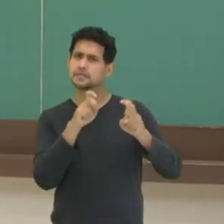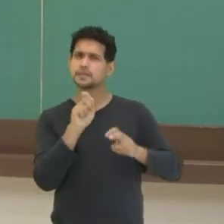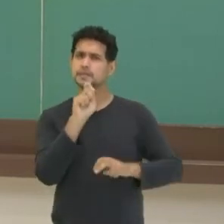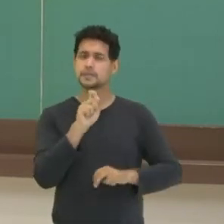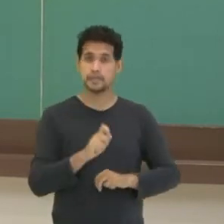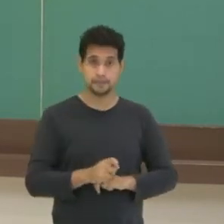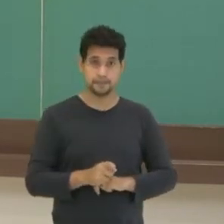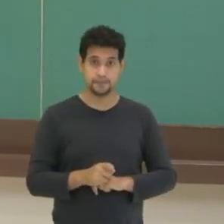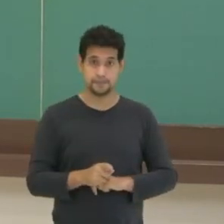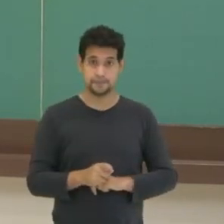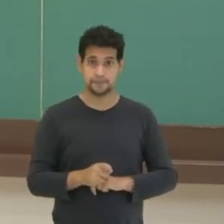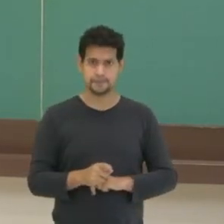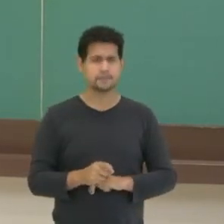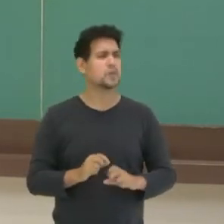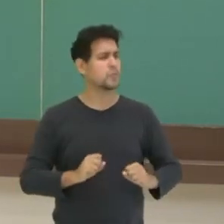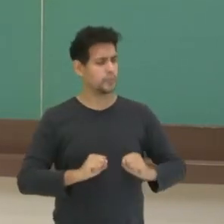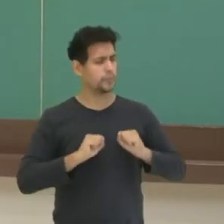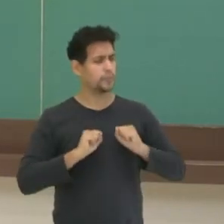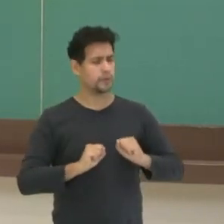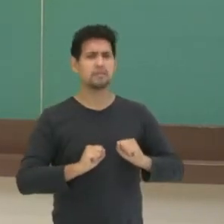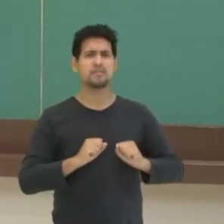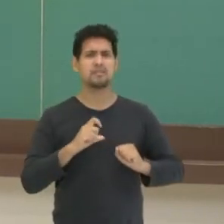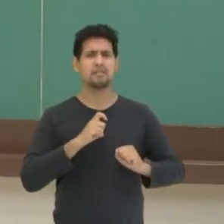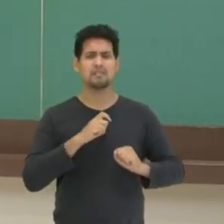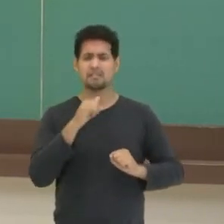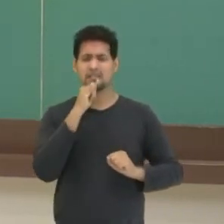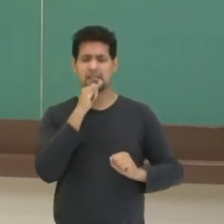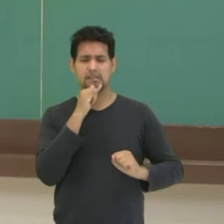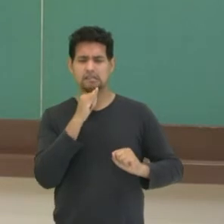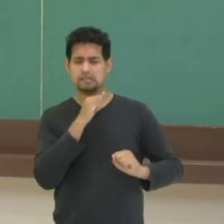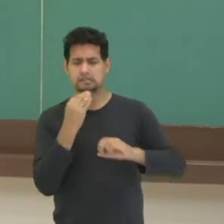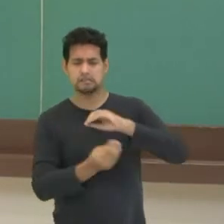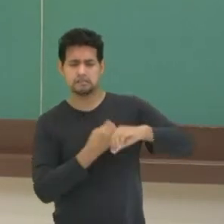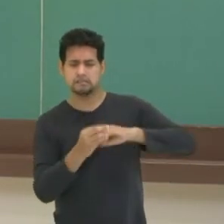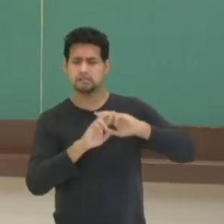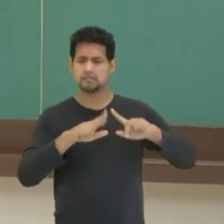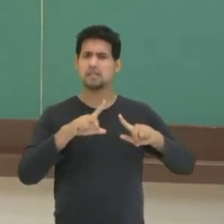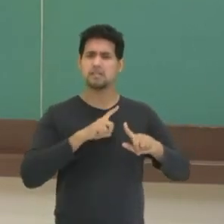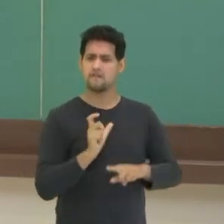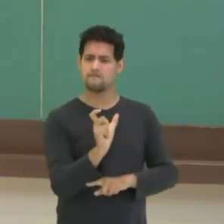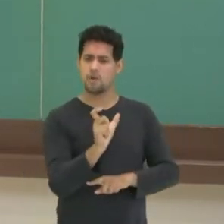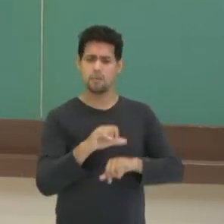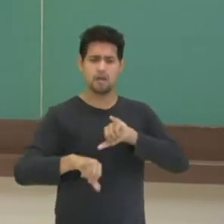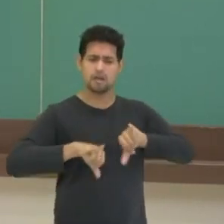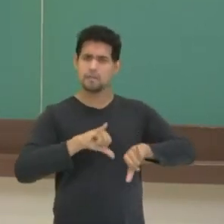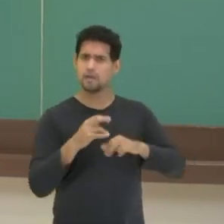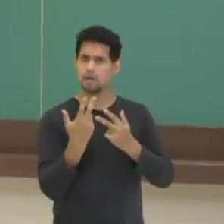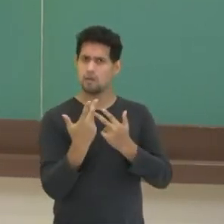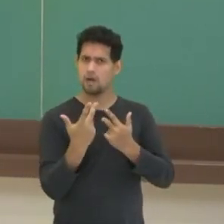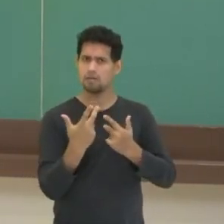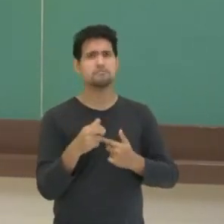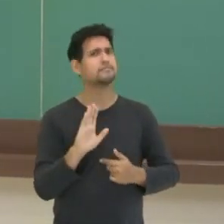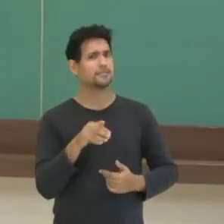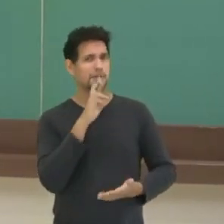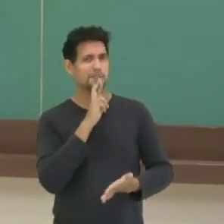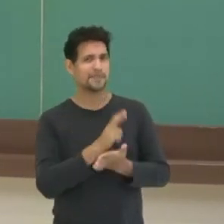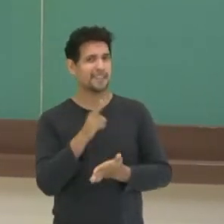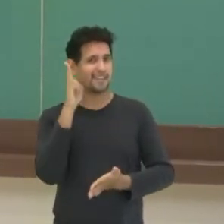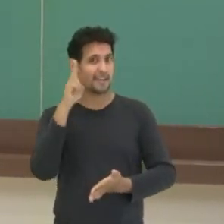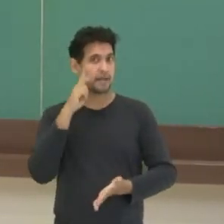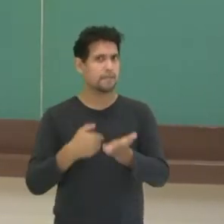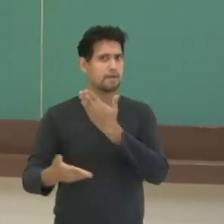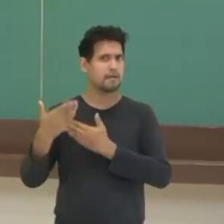olhe. É possível que substâncias diferentes tenham a mesma fórmula química? Respondemos isso naquela